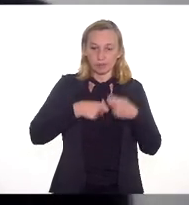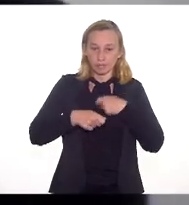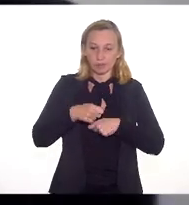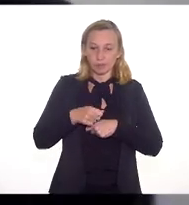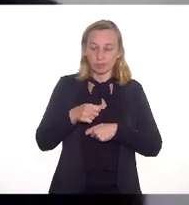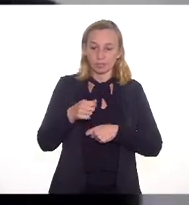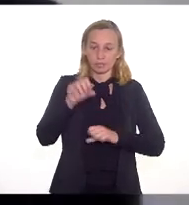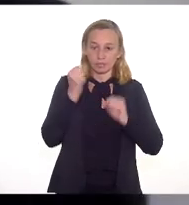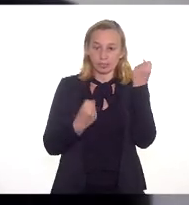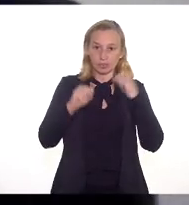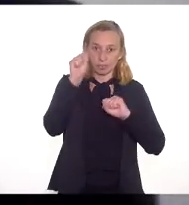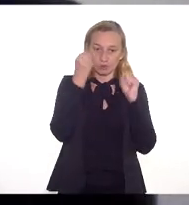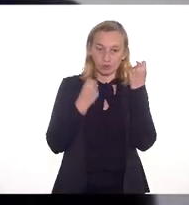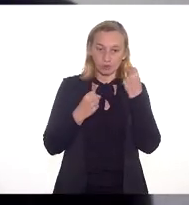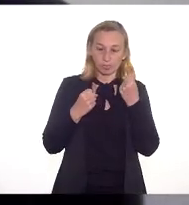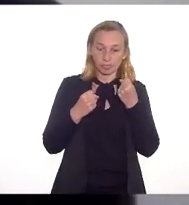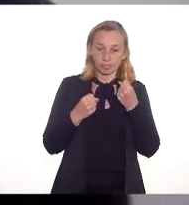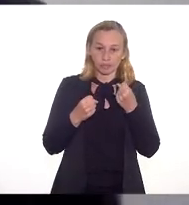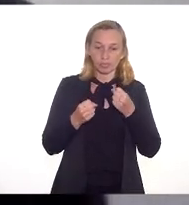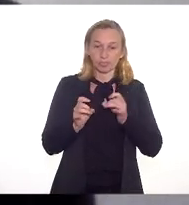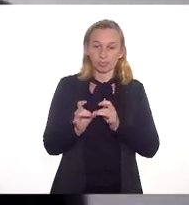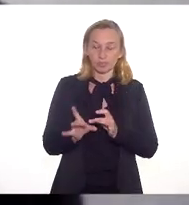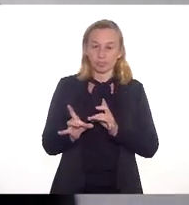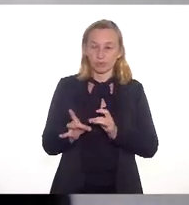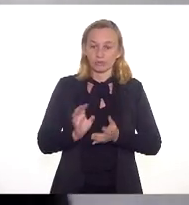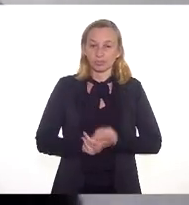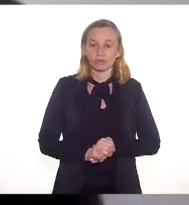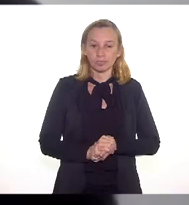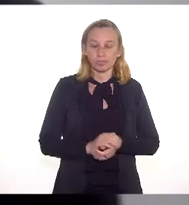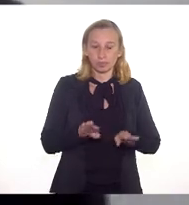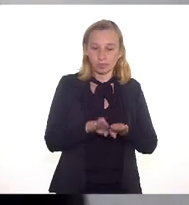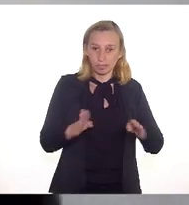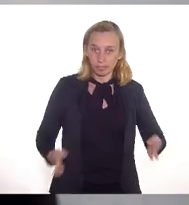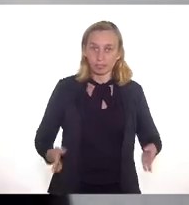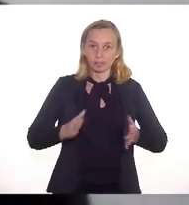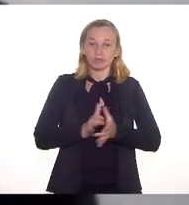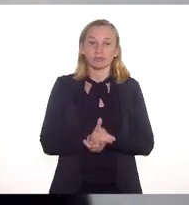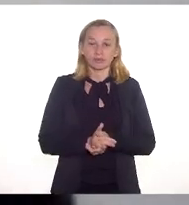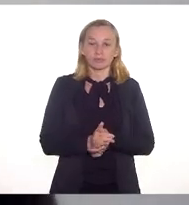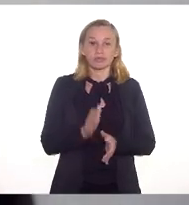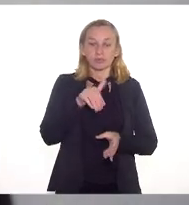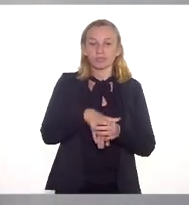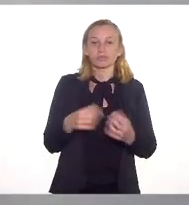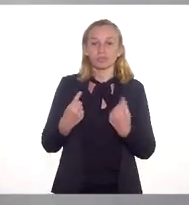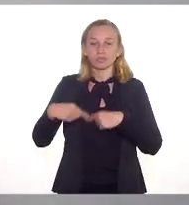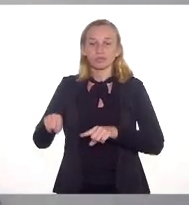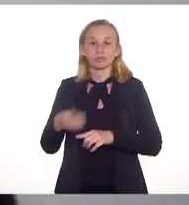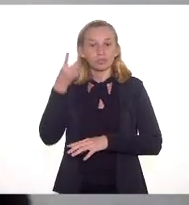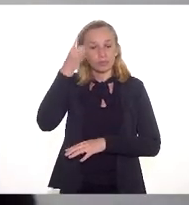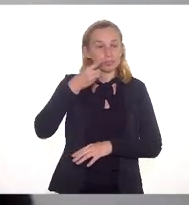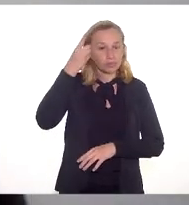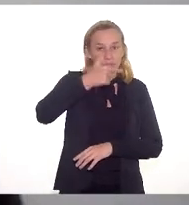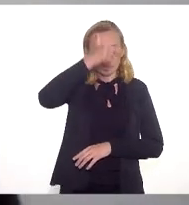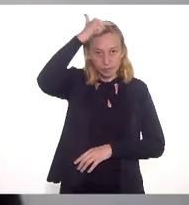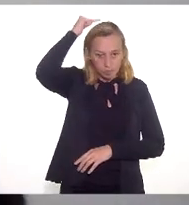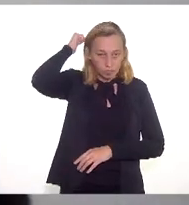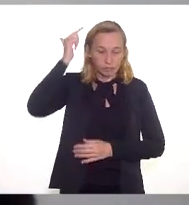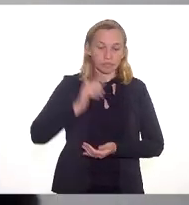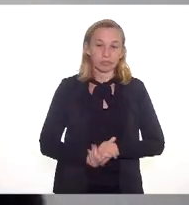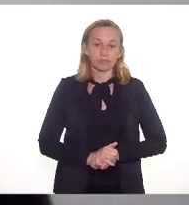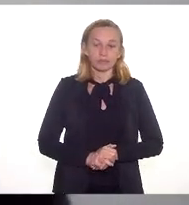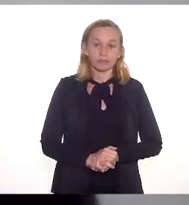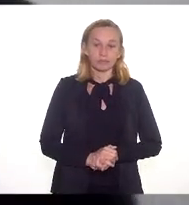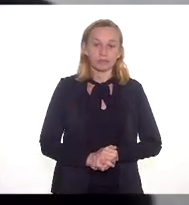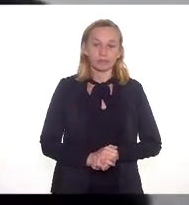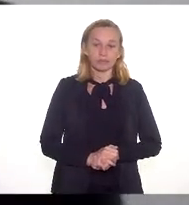Comércio. Tem sobre a mesa parecer de voto divergente o deputado Luiz Paulo